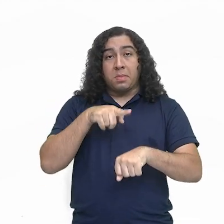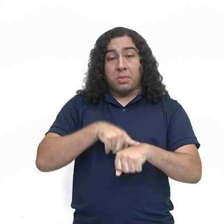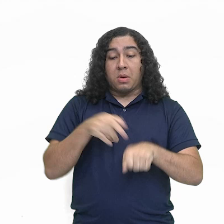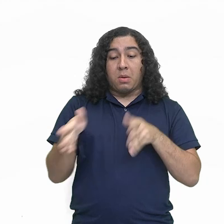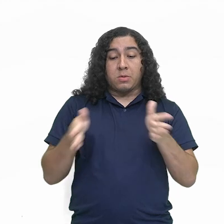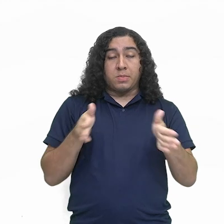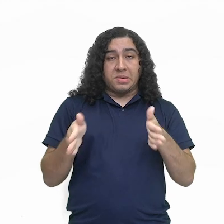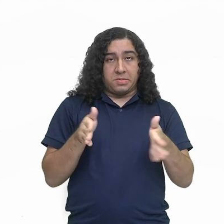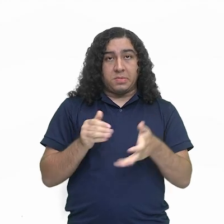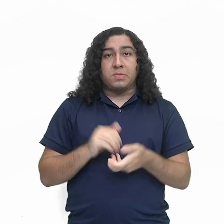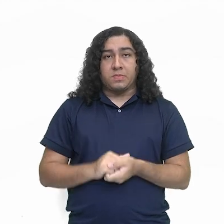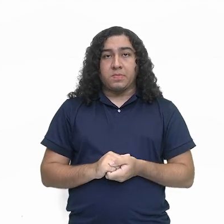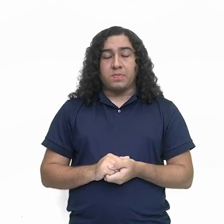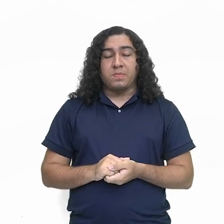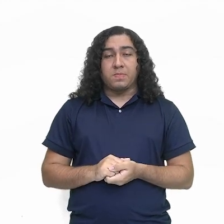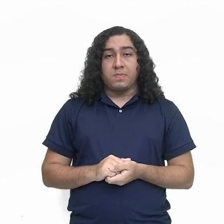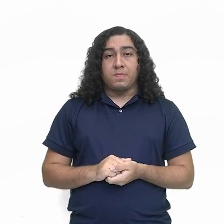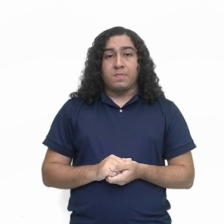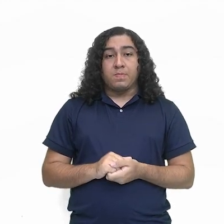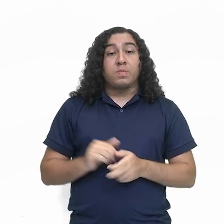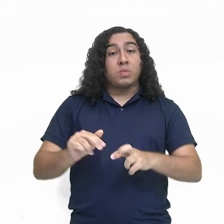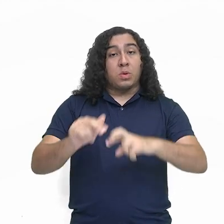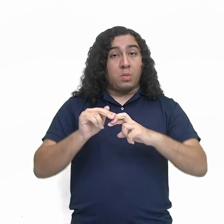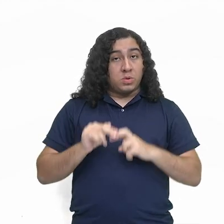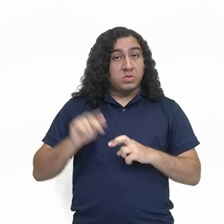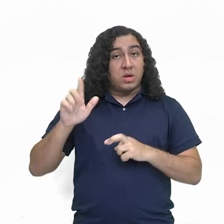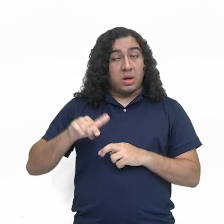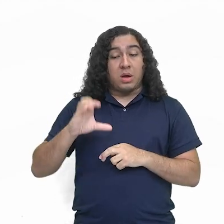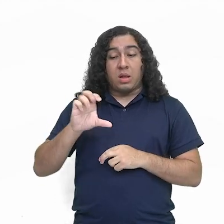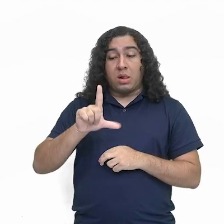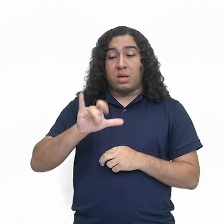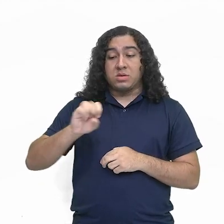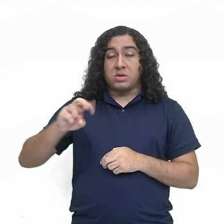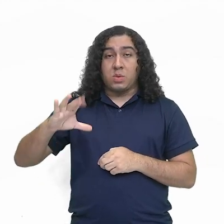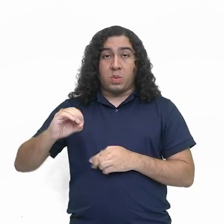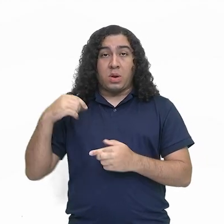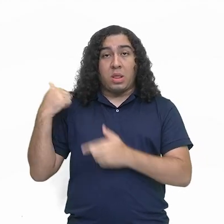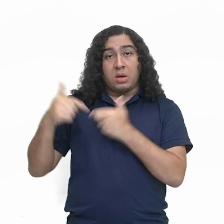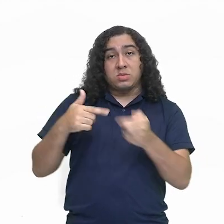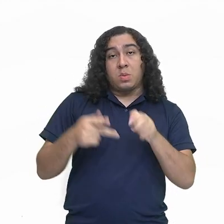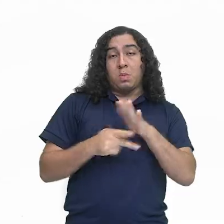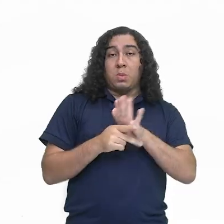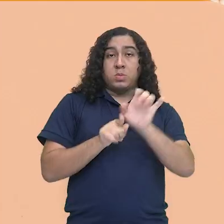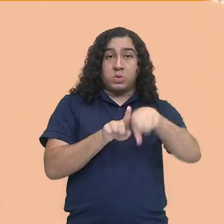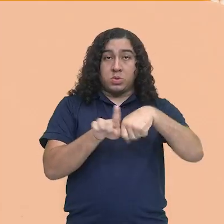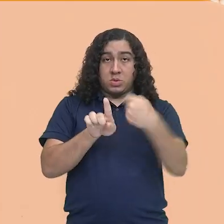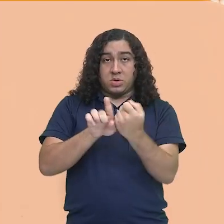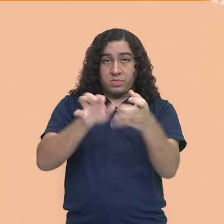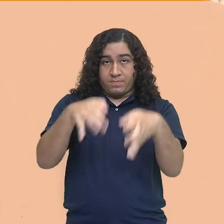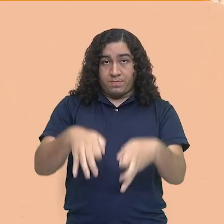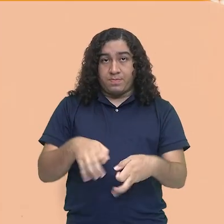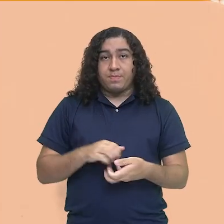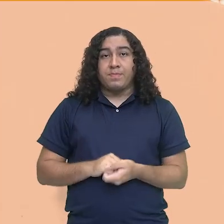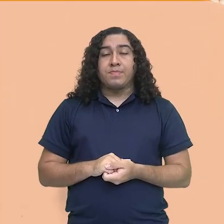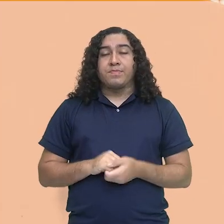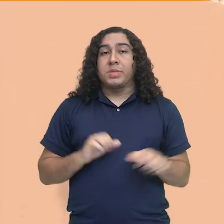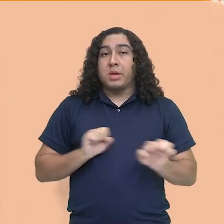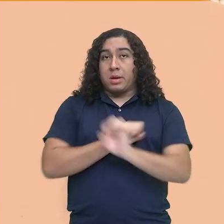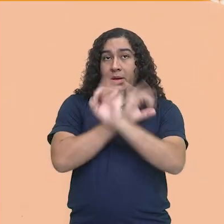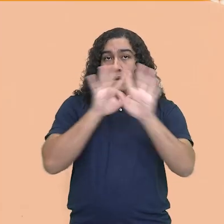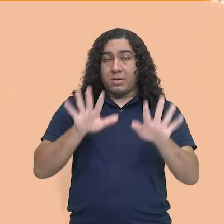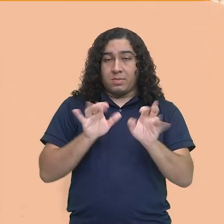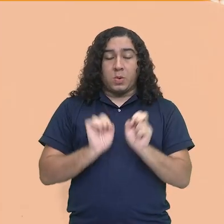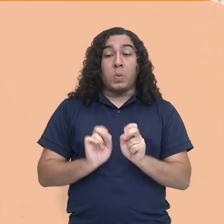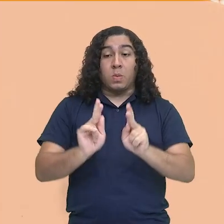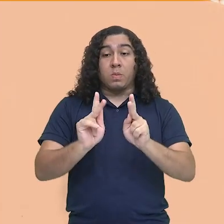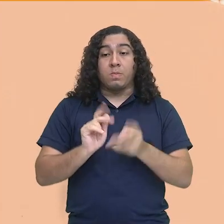nós vivemos, que se vive. Por isso eles são chamados clássicos, né? Os clássicos da sociologia, certo? Ficou claro aqui? Muito